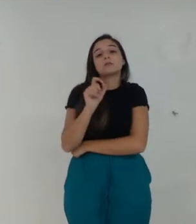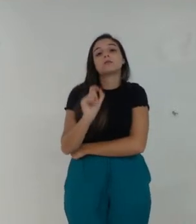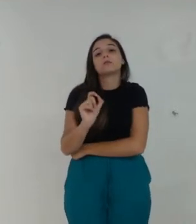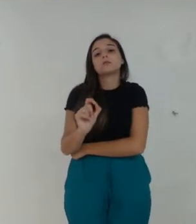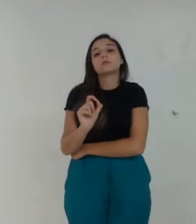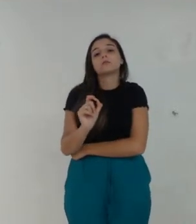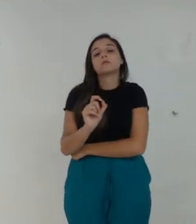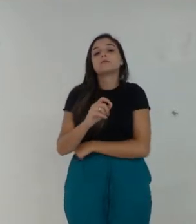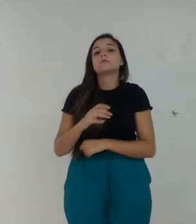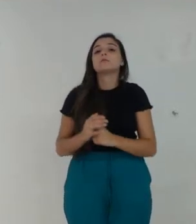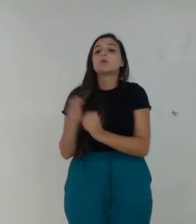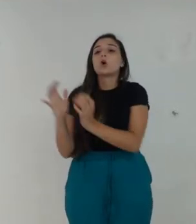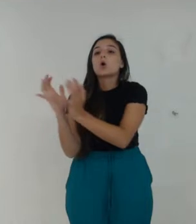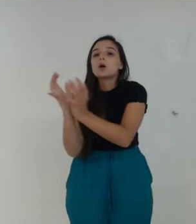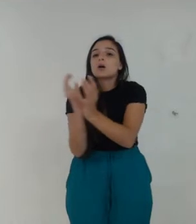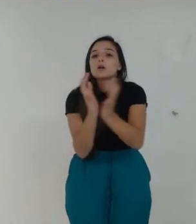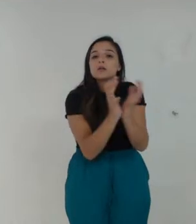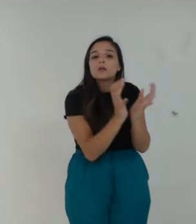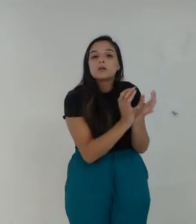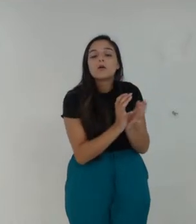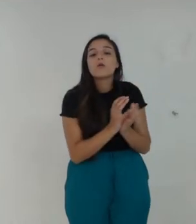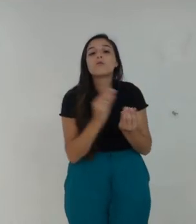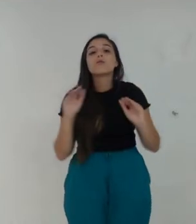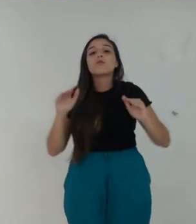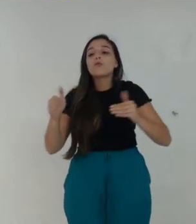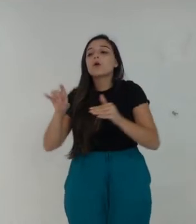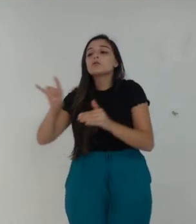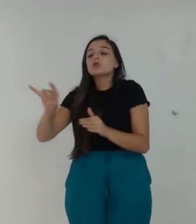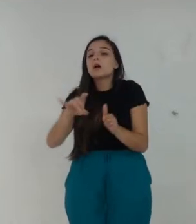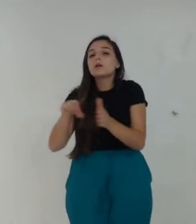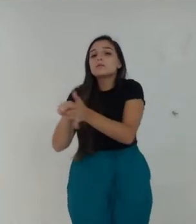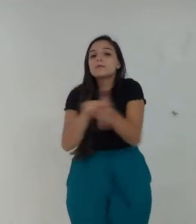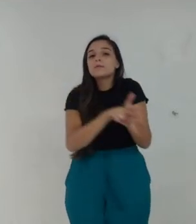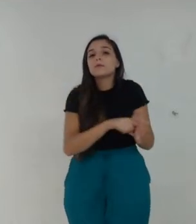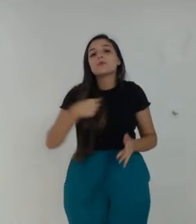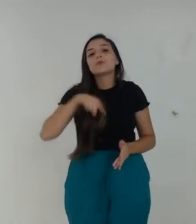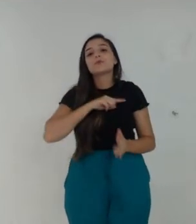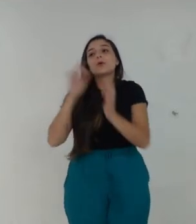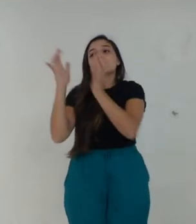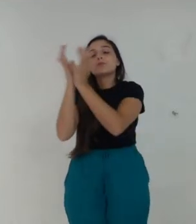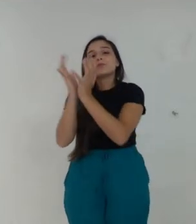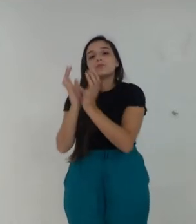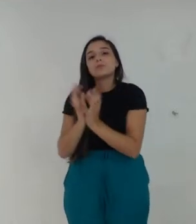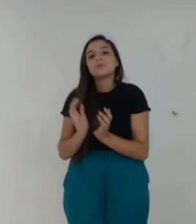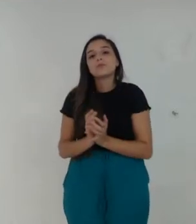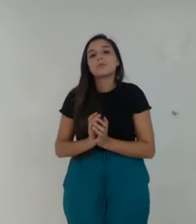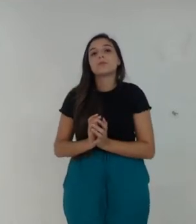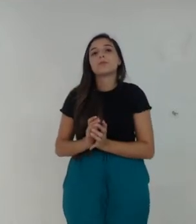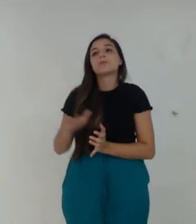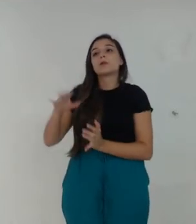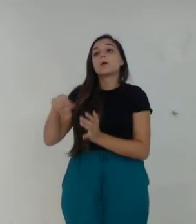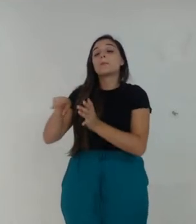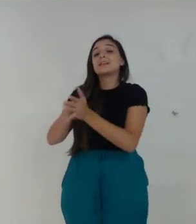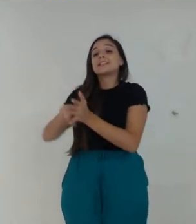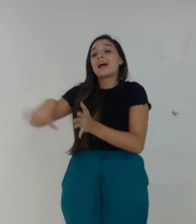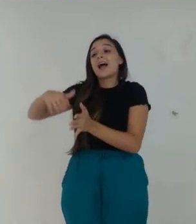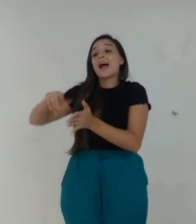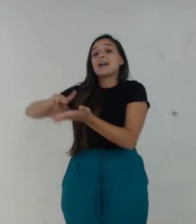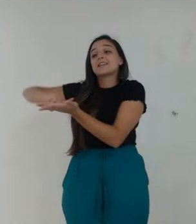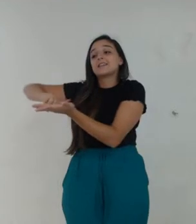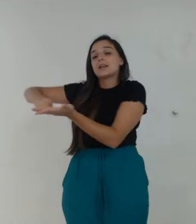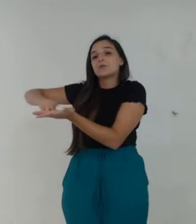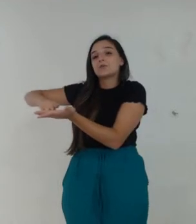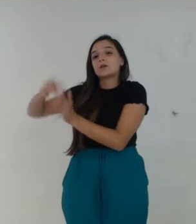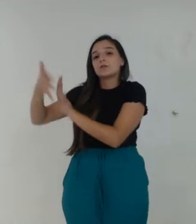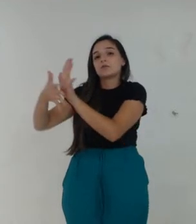da categorização e do enfoque dessas pesquisas. Então, nós categorizamos aquelas que são de estudos da tradução de línguas de